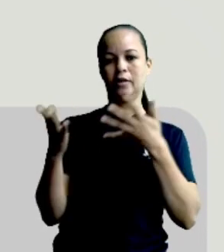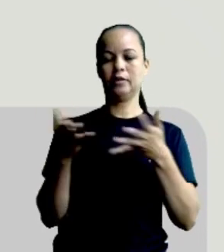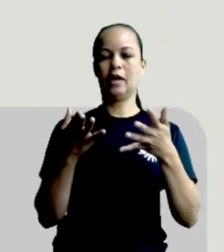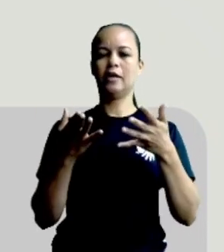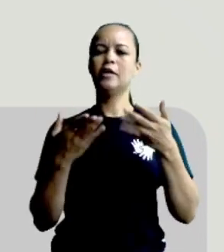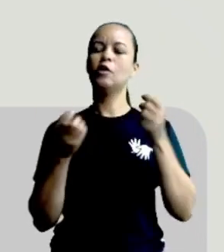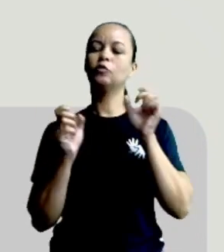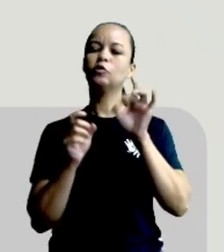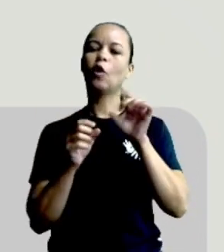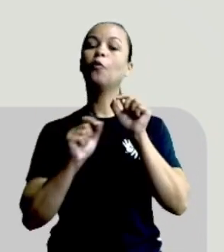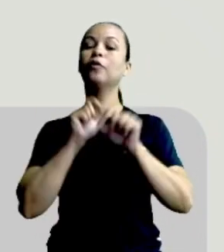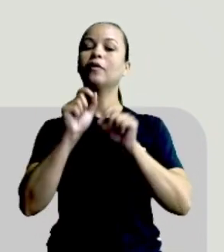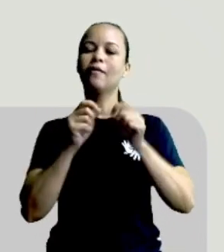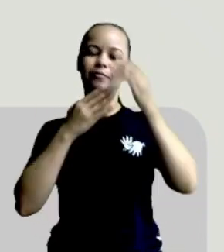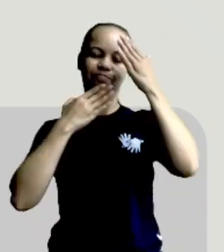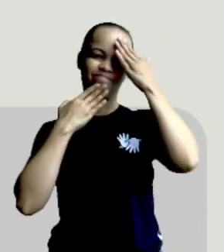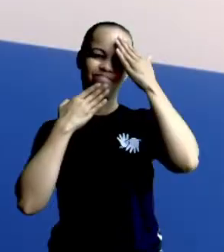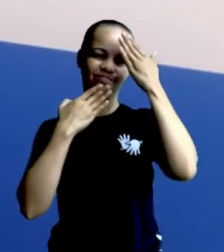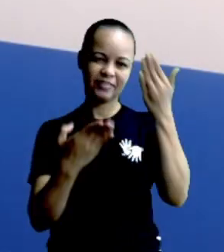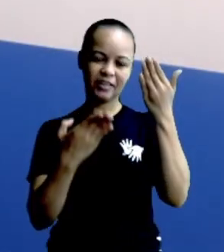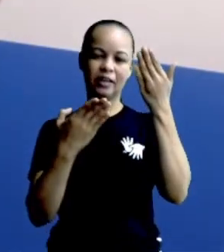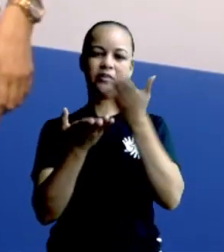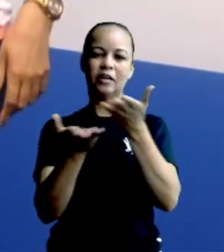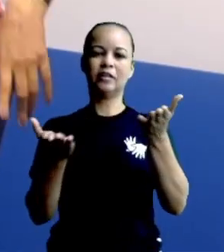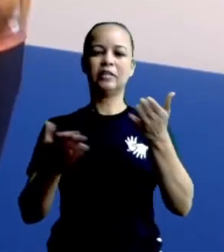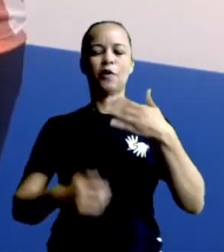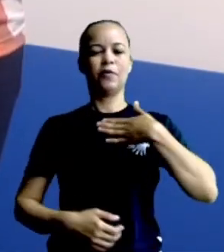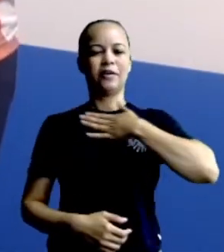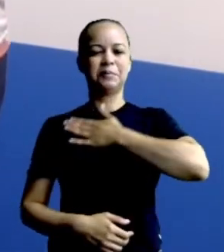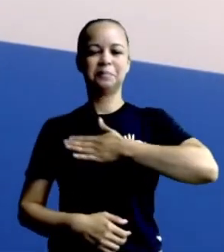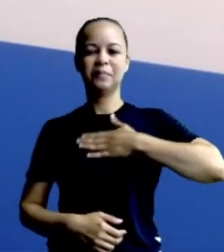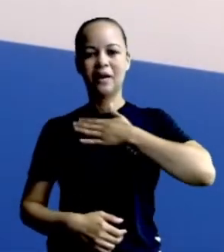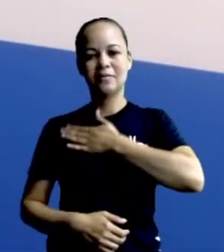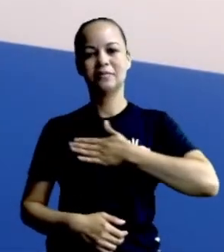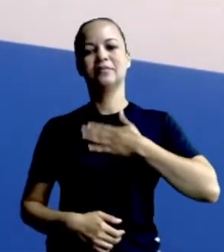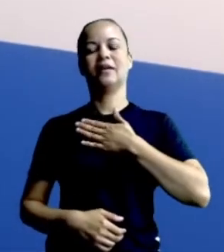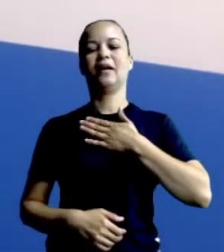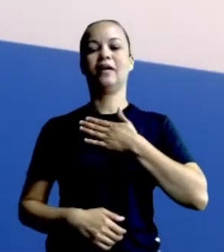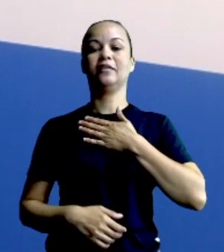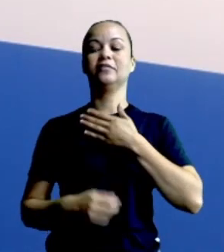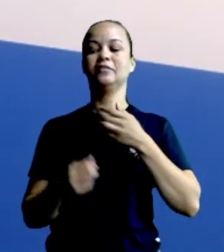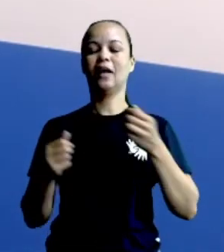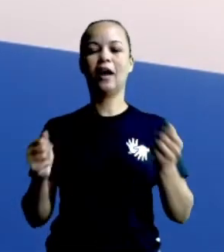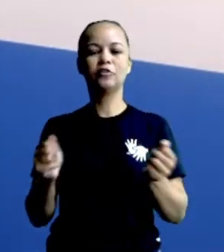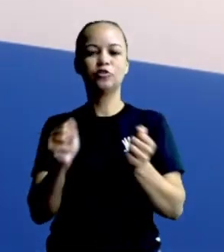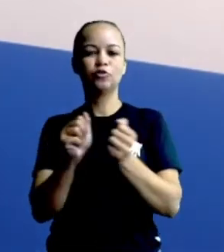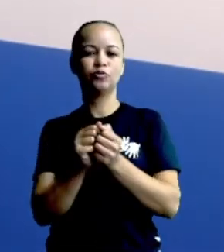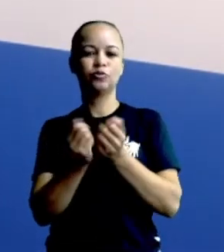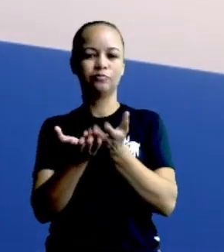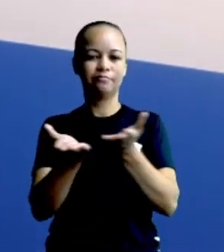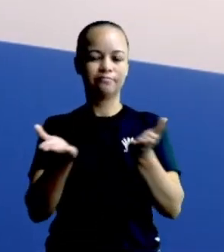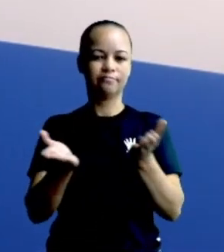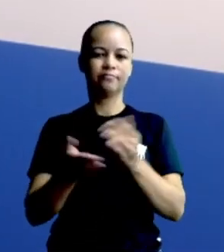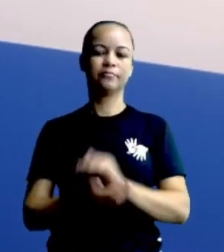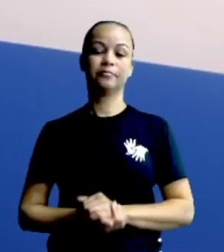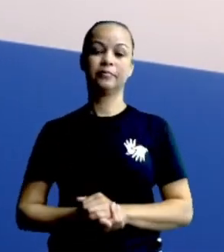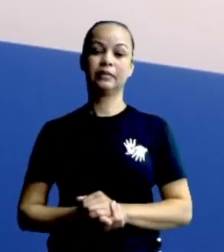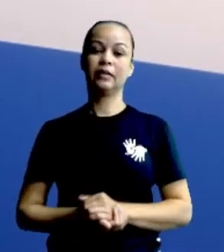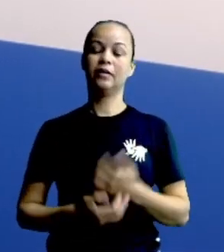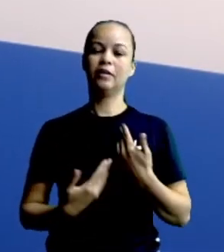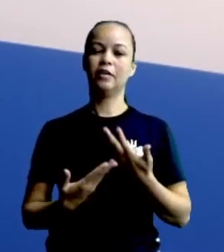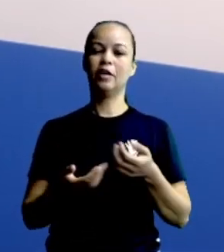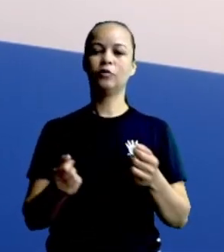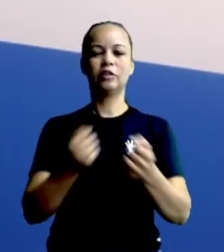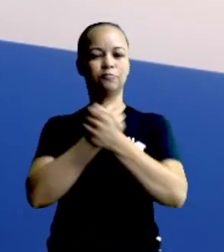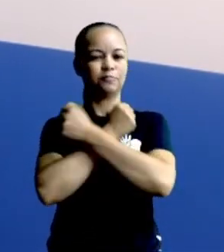a agradecer, porque é sempre uma grande satisfação estar aqui com vocês. E eu